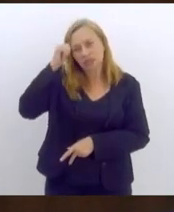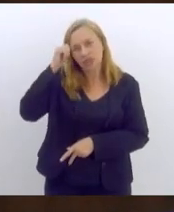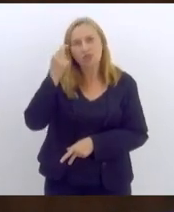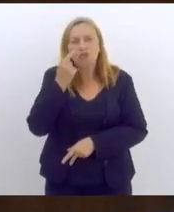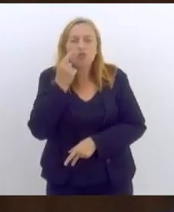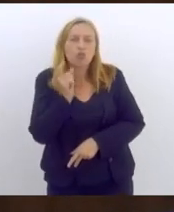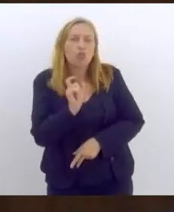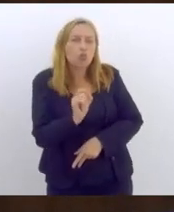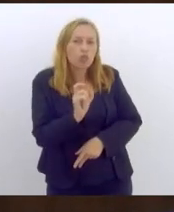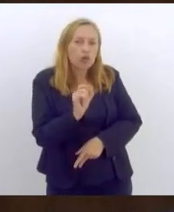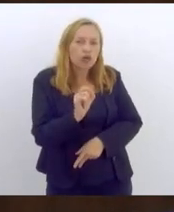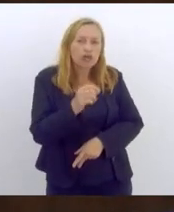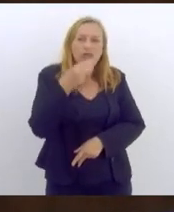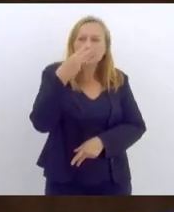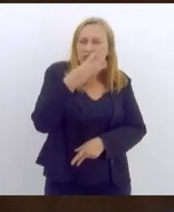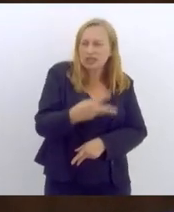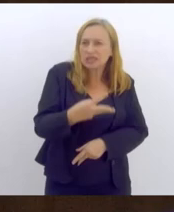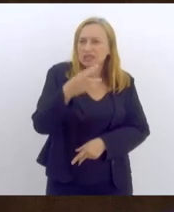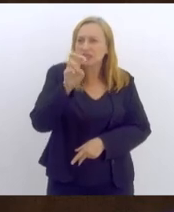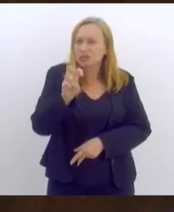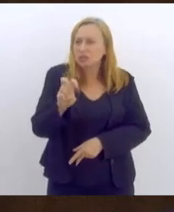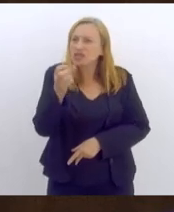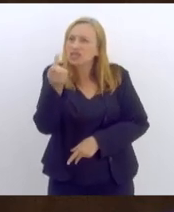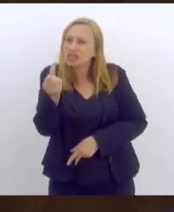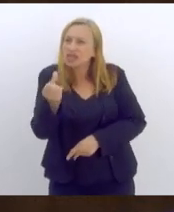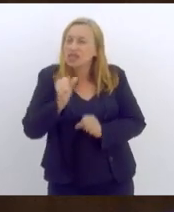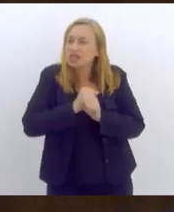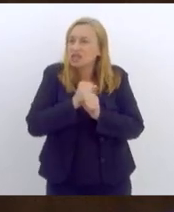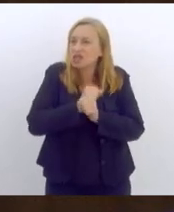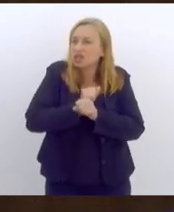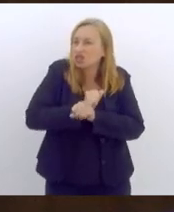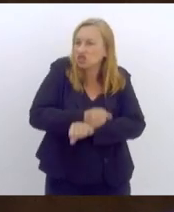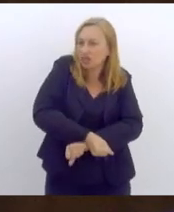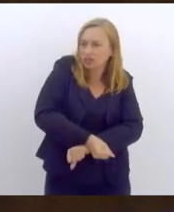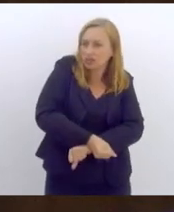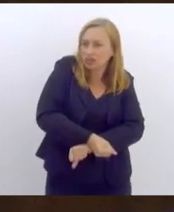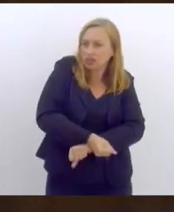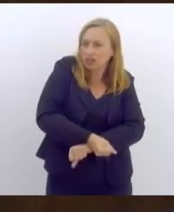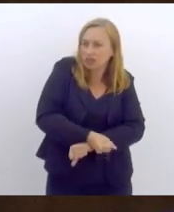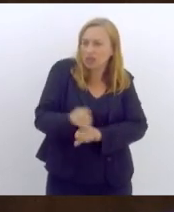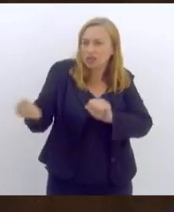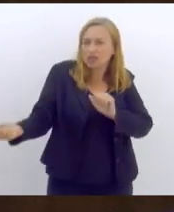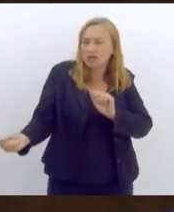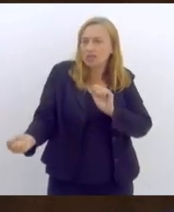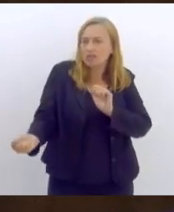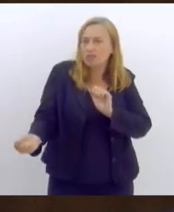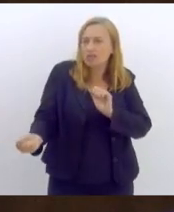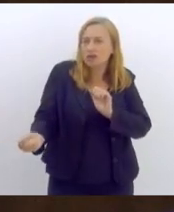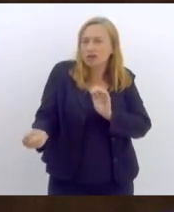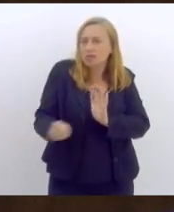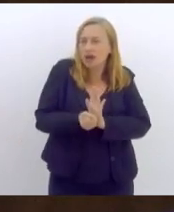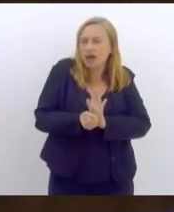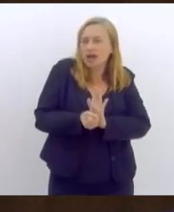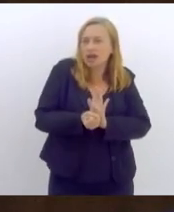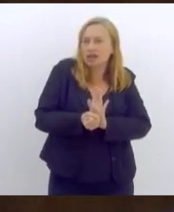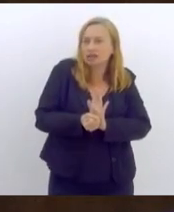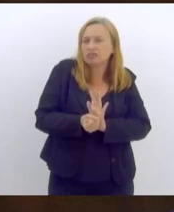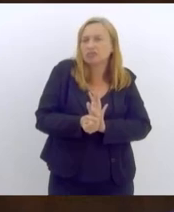foram 356 anos de escravidão e as marcas da escravidão ainda estão